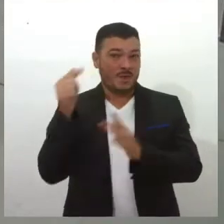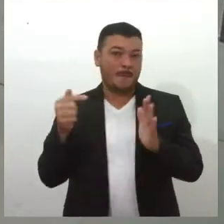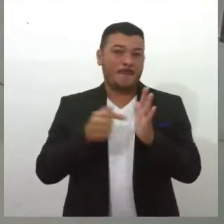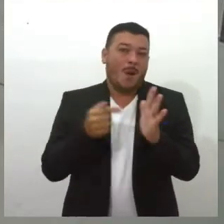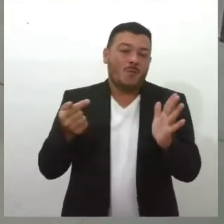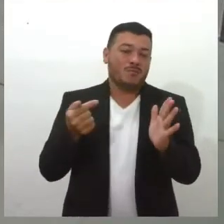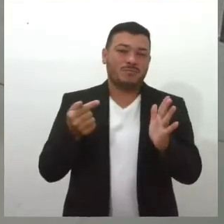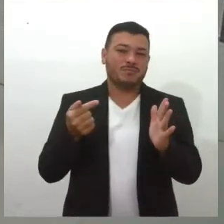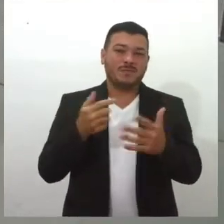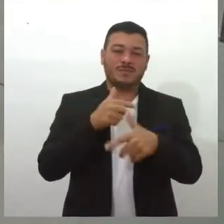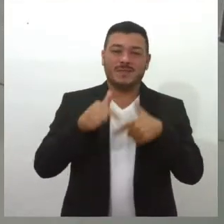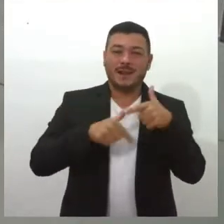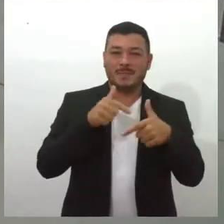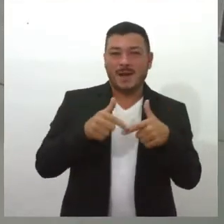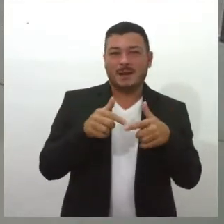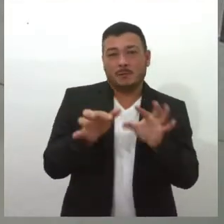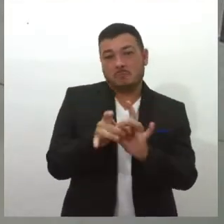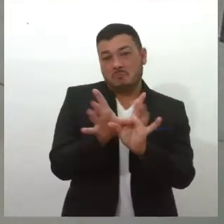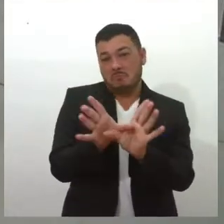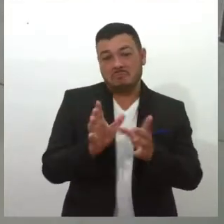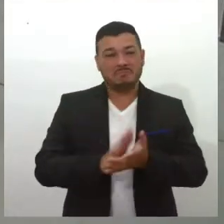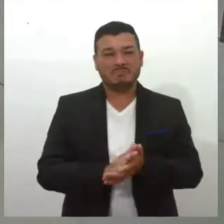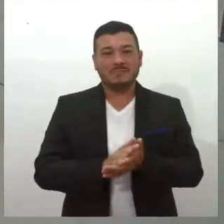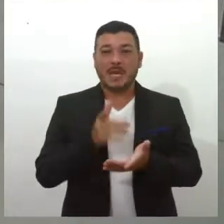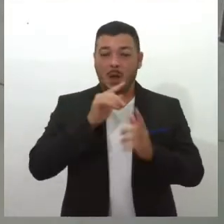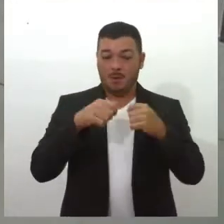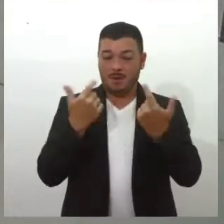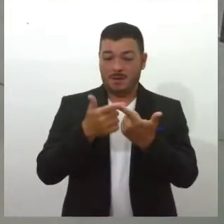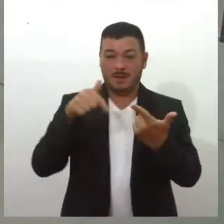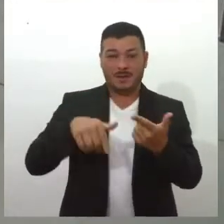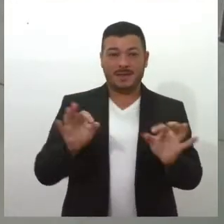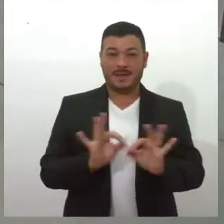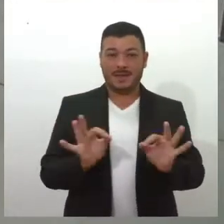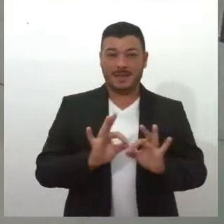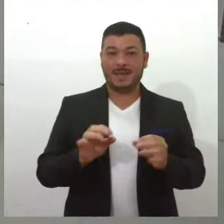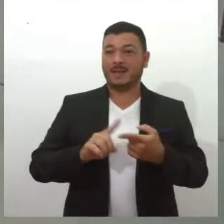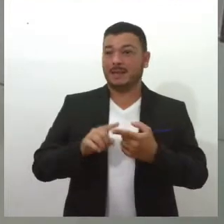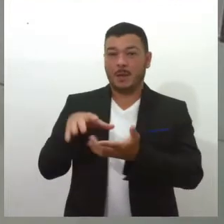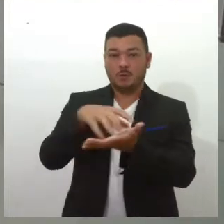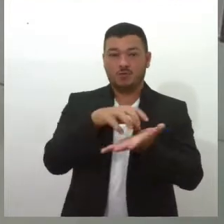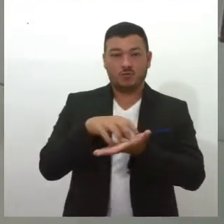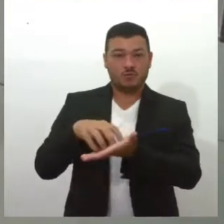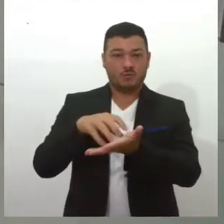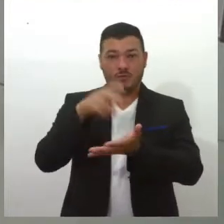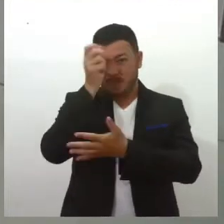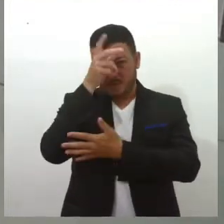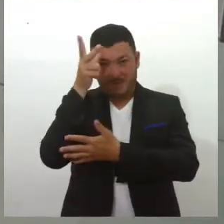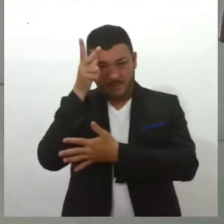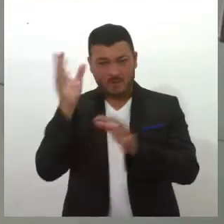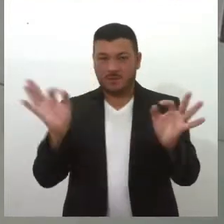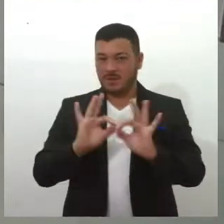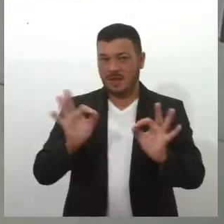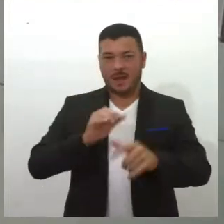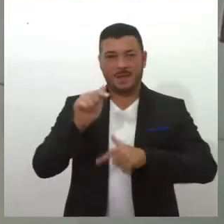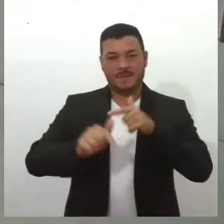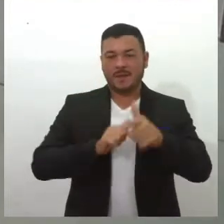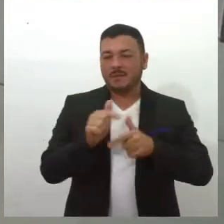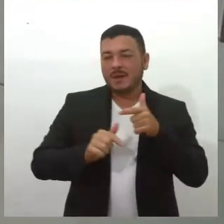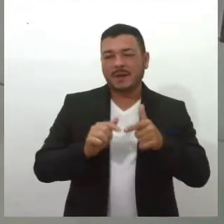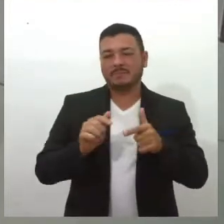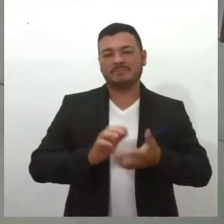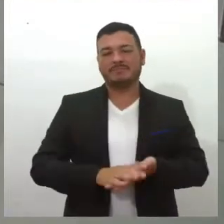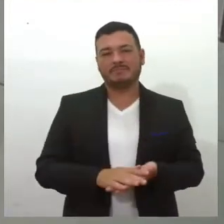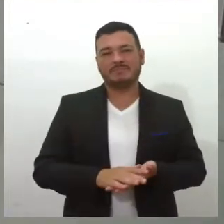facultativo, a Assembleia Legislativa de Sergipe não vai funcionar, as repartições também, né, da Prefeitura e do Governo do Estado não irão